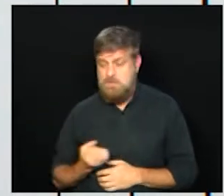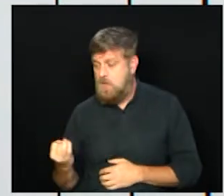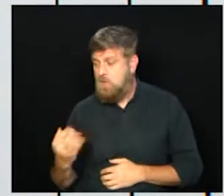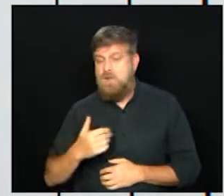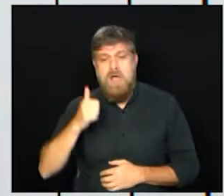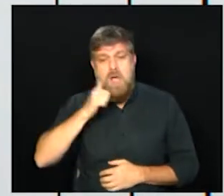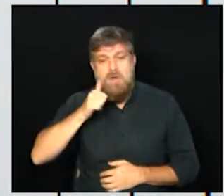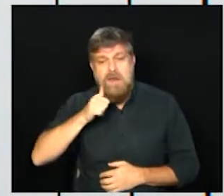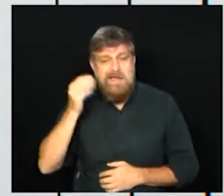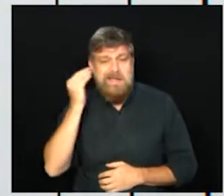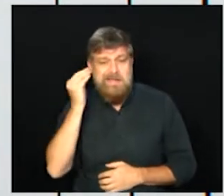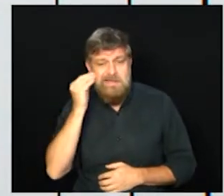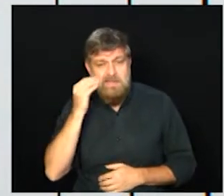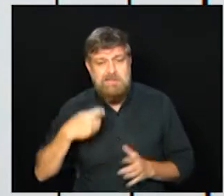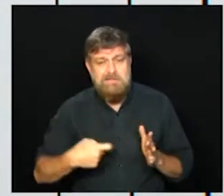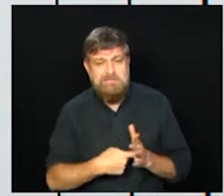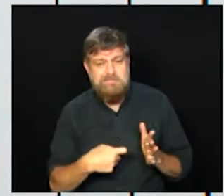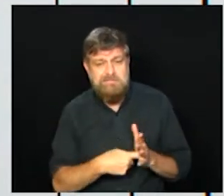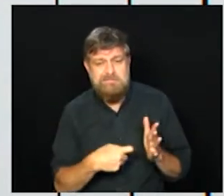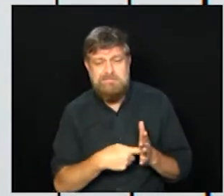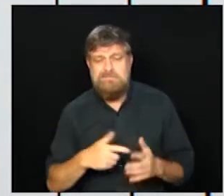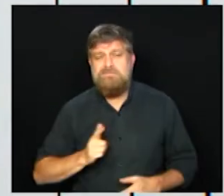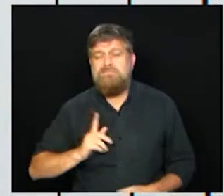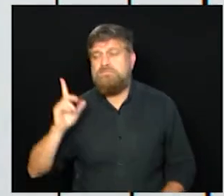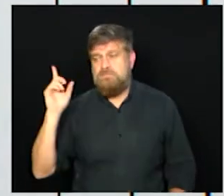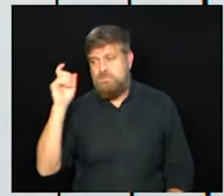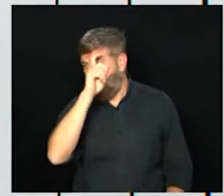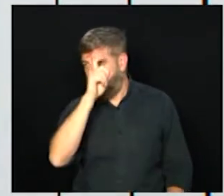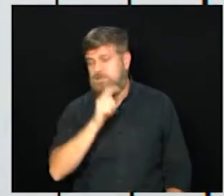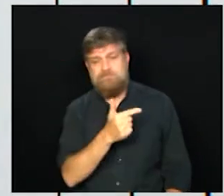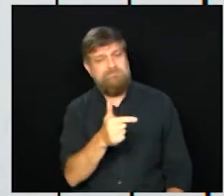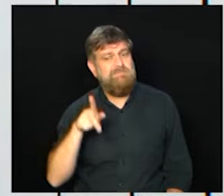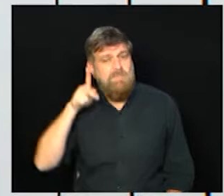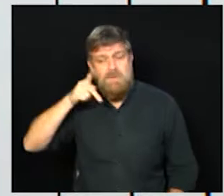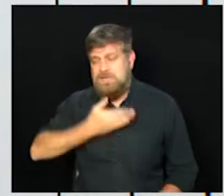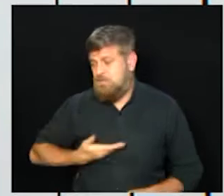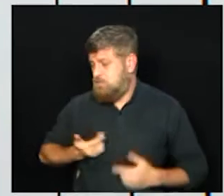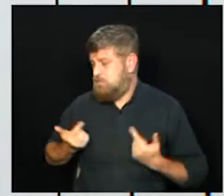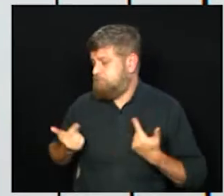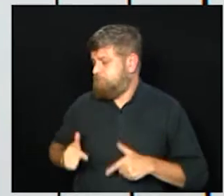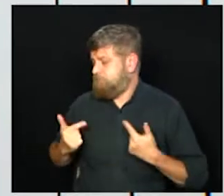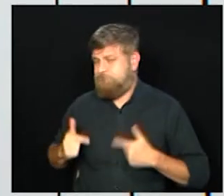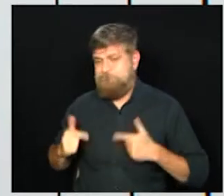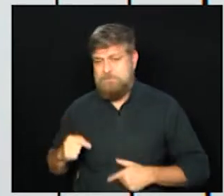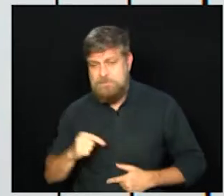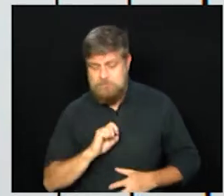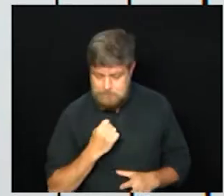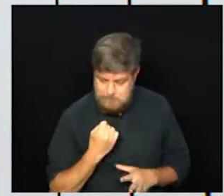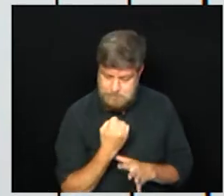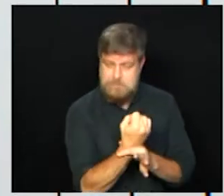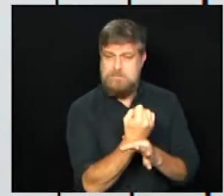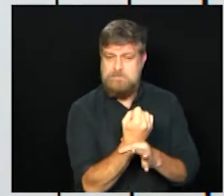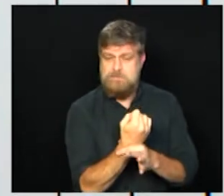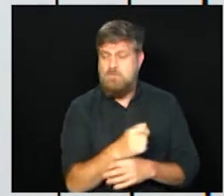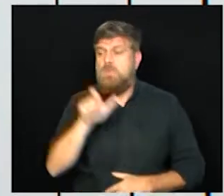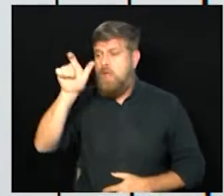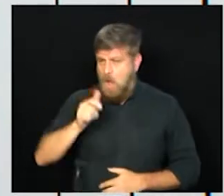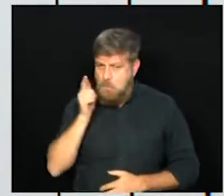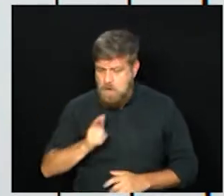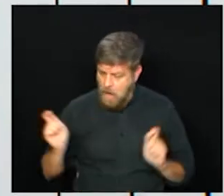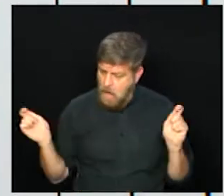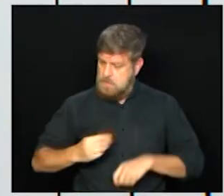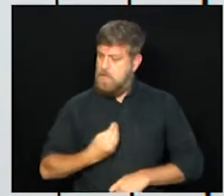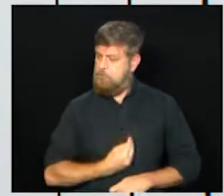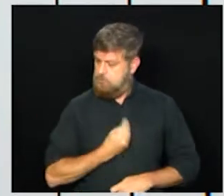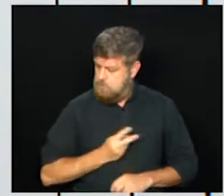buscar, notificam e tudo mais, a gente tem a dificuldade de não ter outras políticas públicas para que essa garantia de que ela vai conseguir